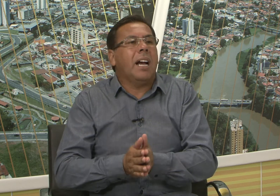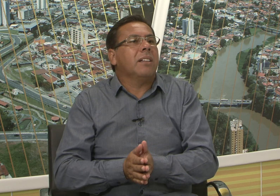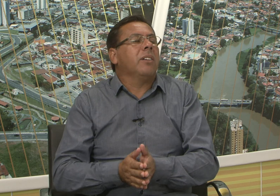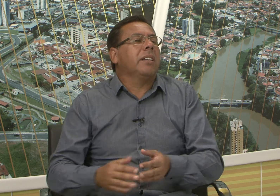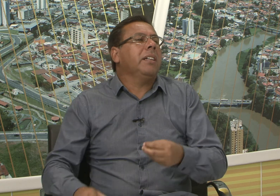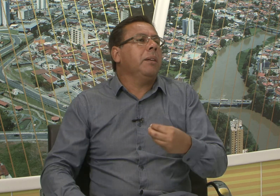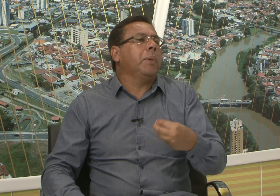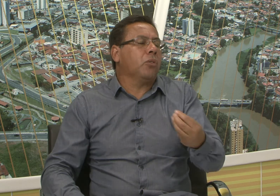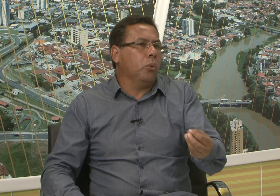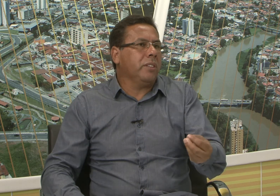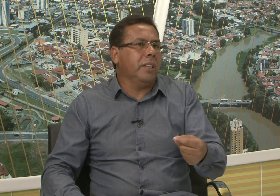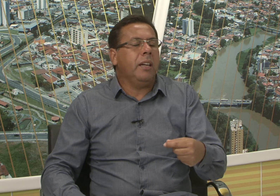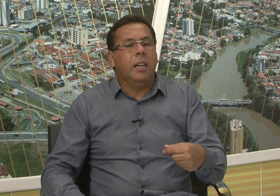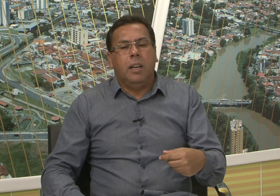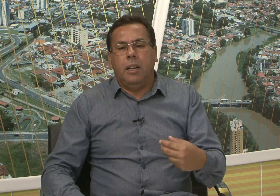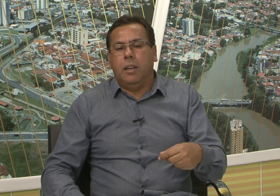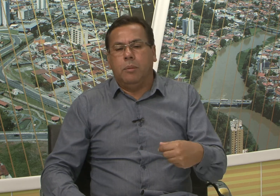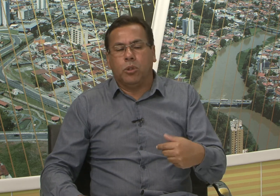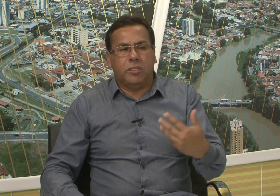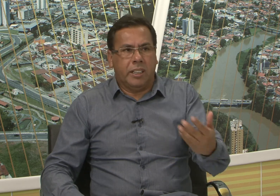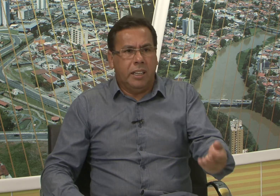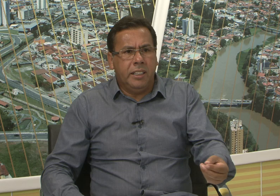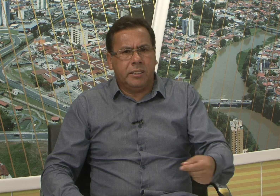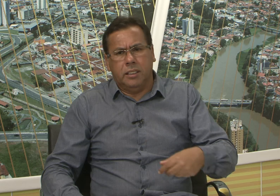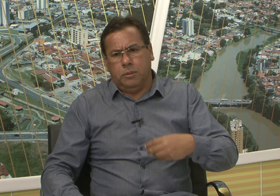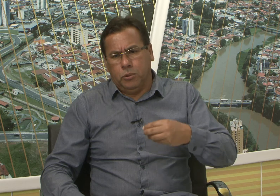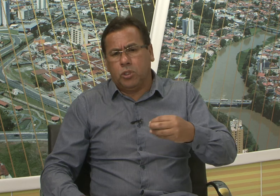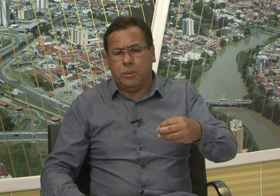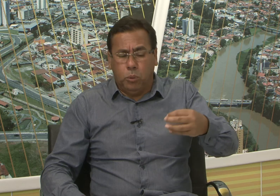sabe de casos aqui em que pessoas, né,